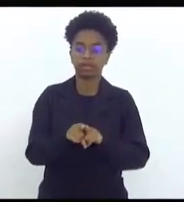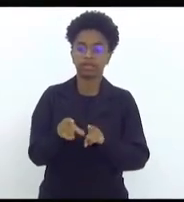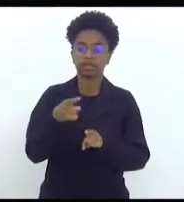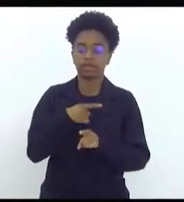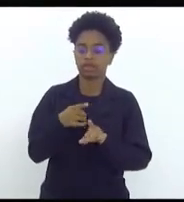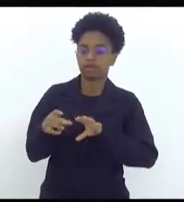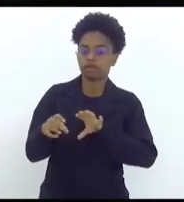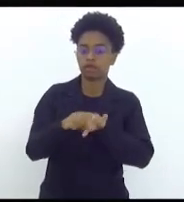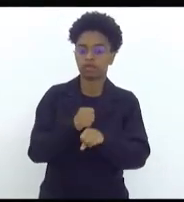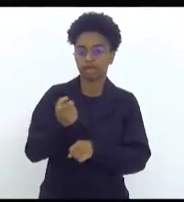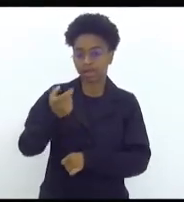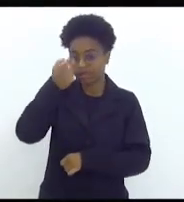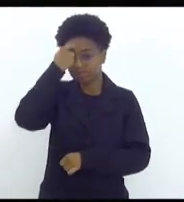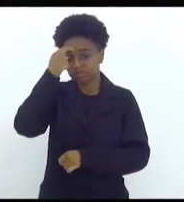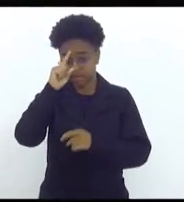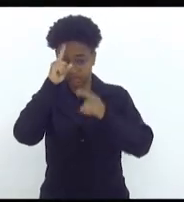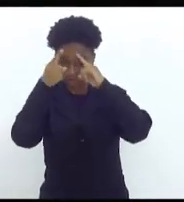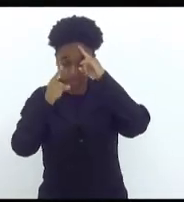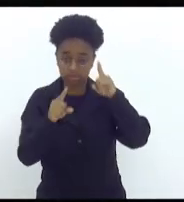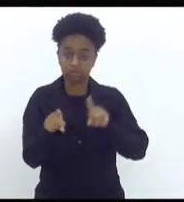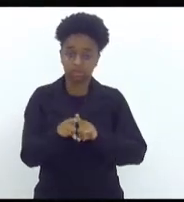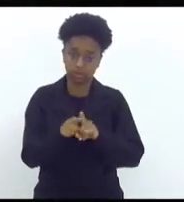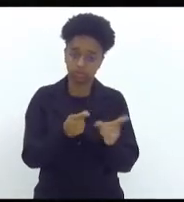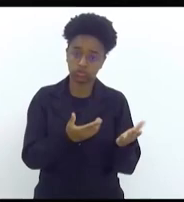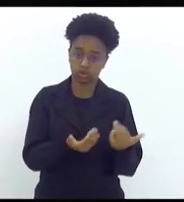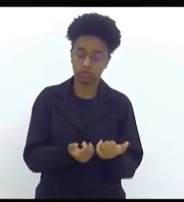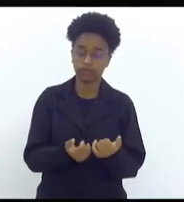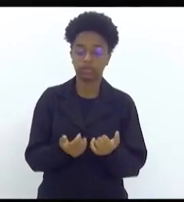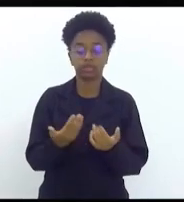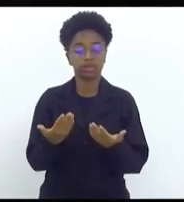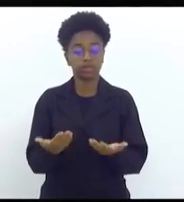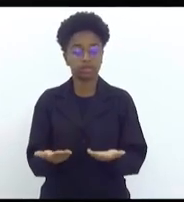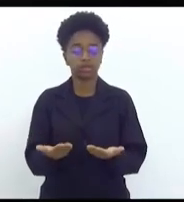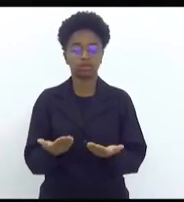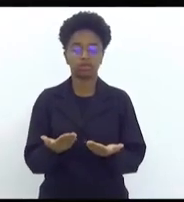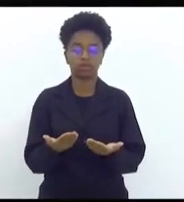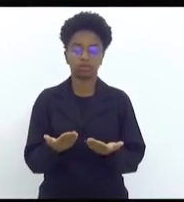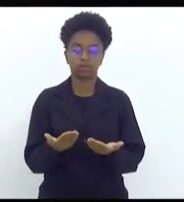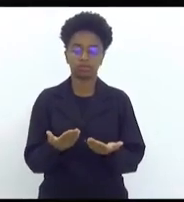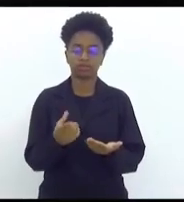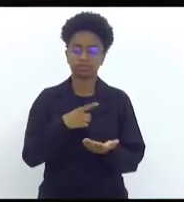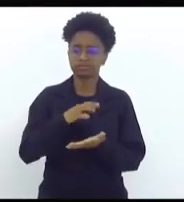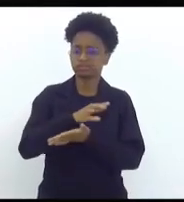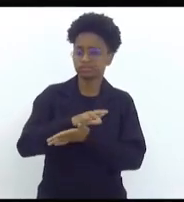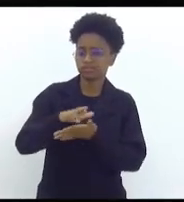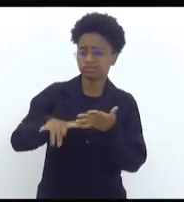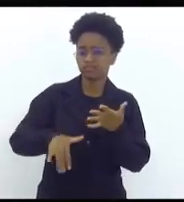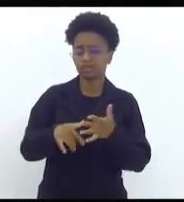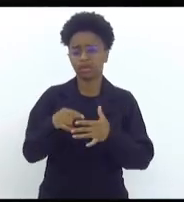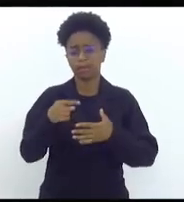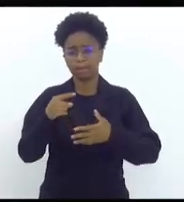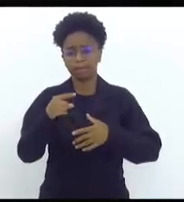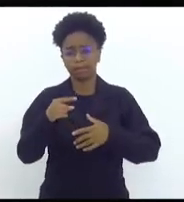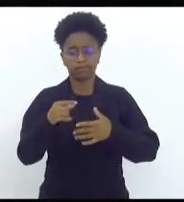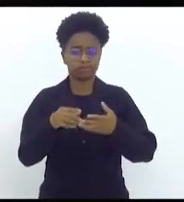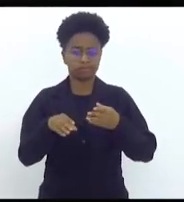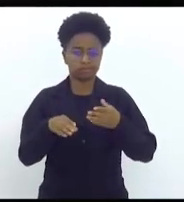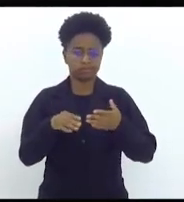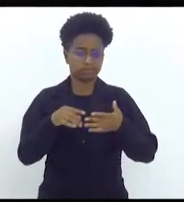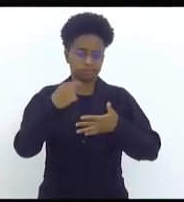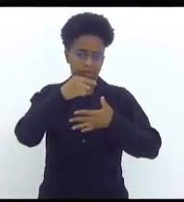formação crítica e criativa dos jovens é muitas são muitos elementos para que essa Educação